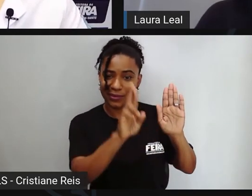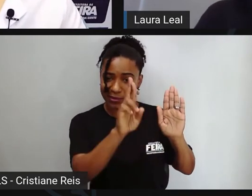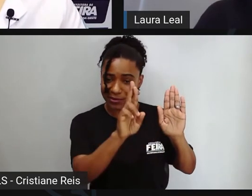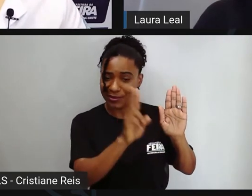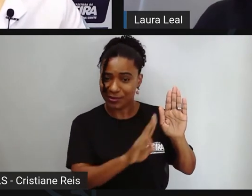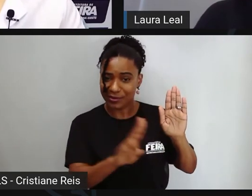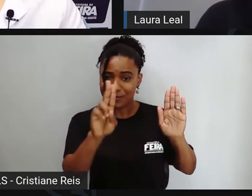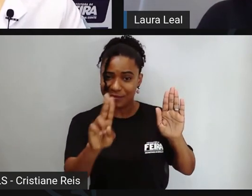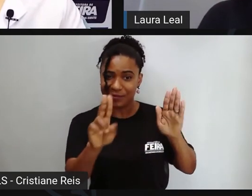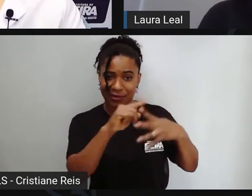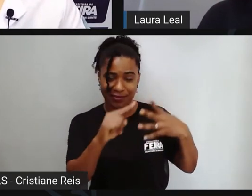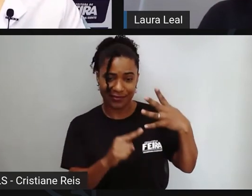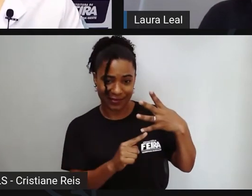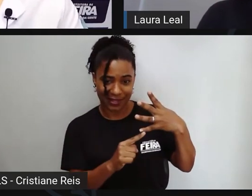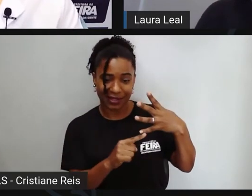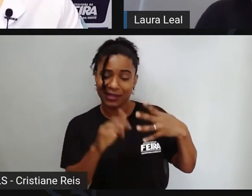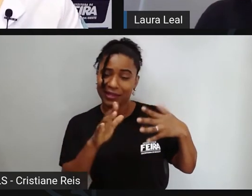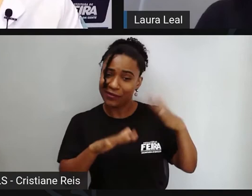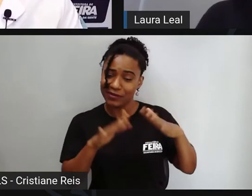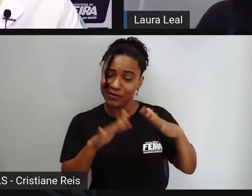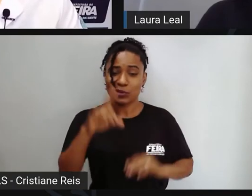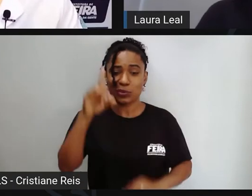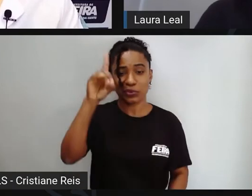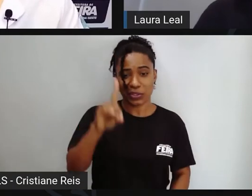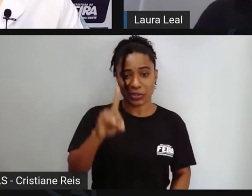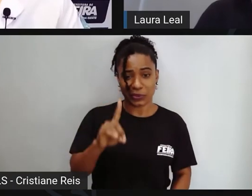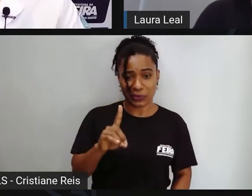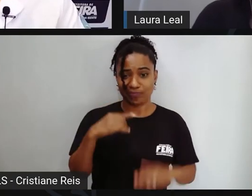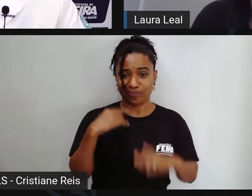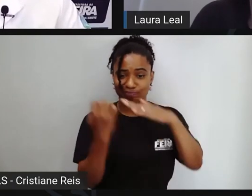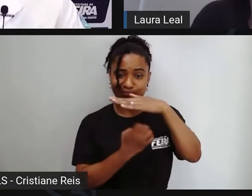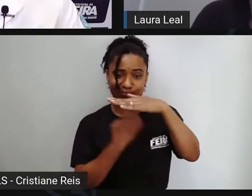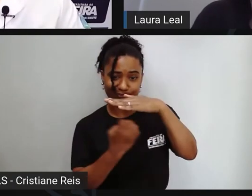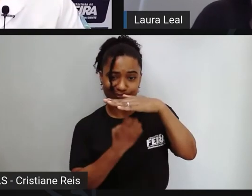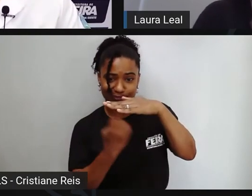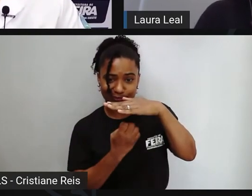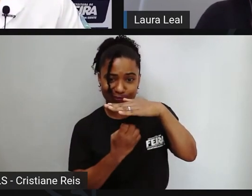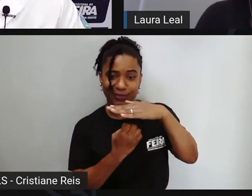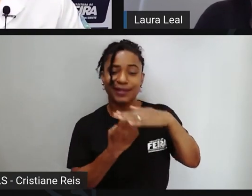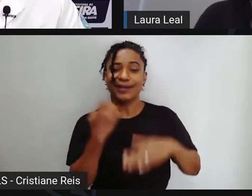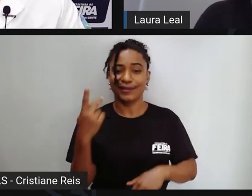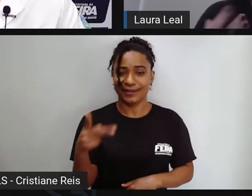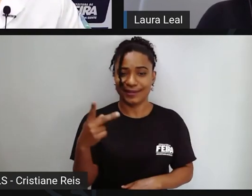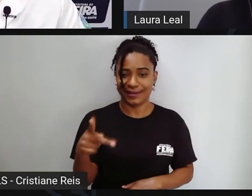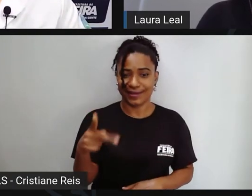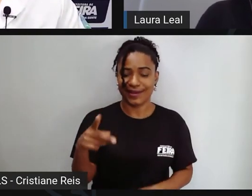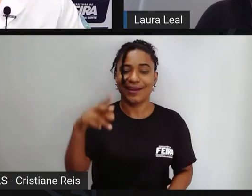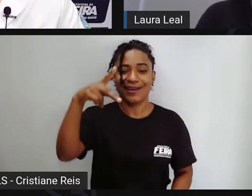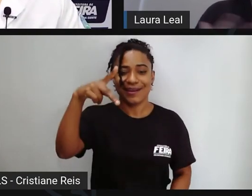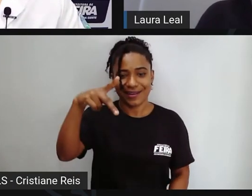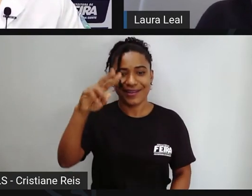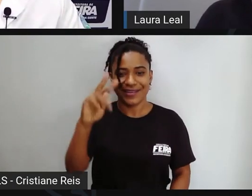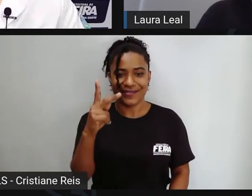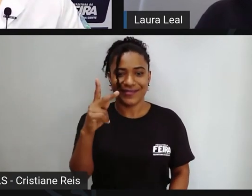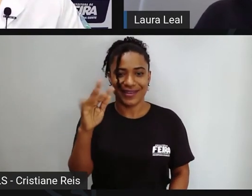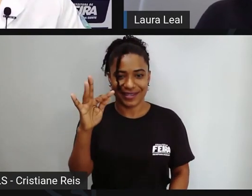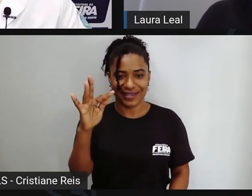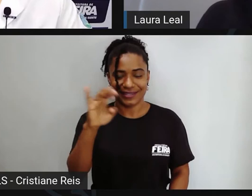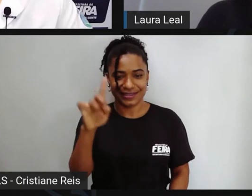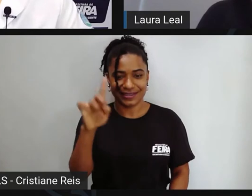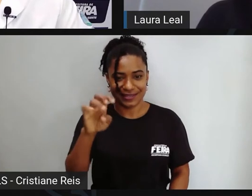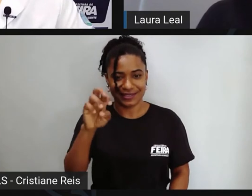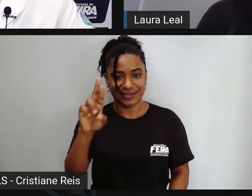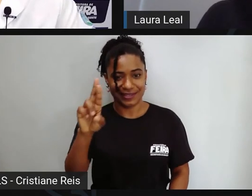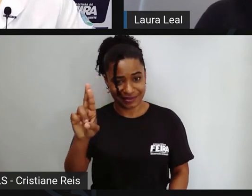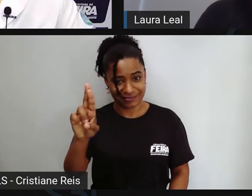diretor executivo da Pfizer, né? Por exemplo. Então. É importante pensar, se a vacina, a AstraZeneca e a Pfizer fosse